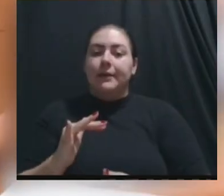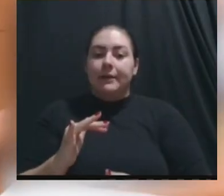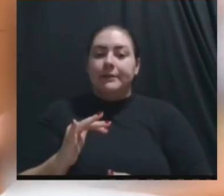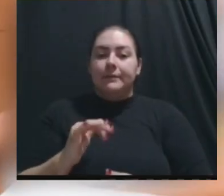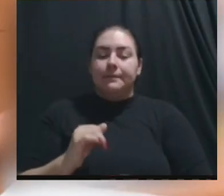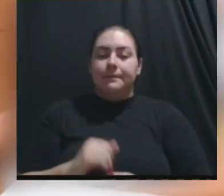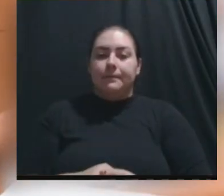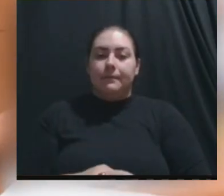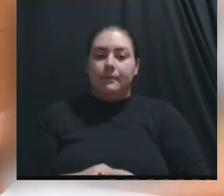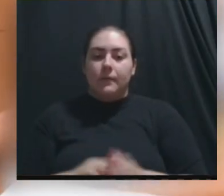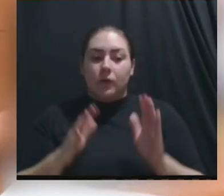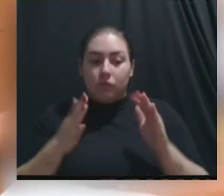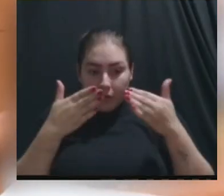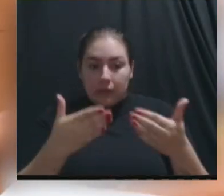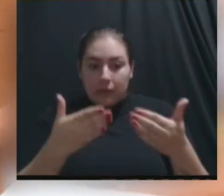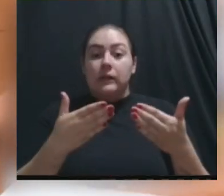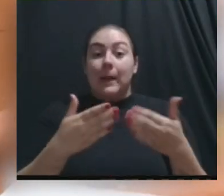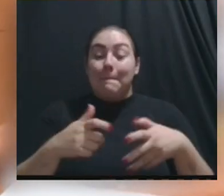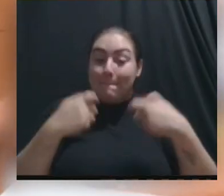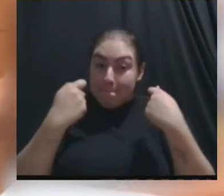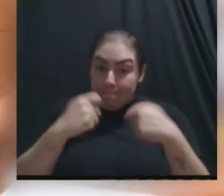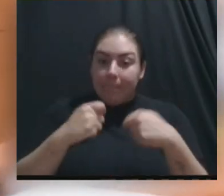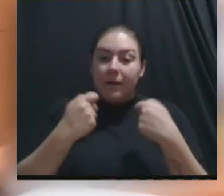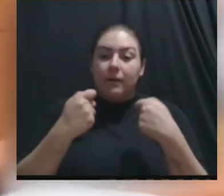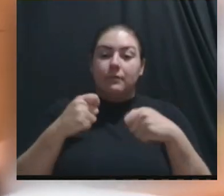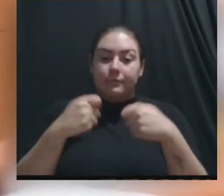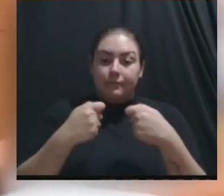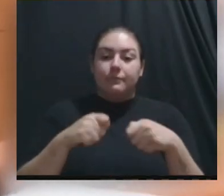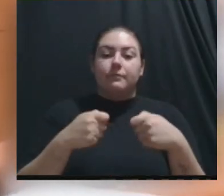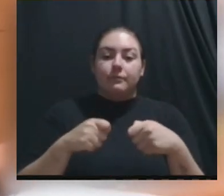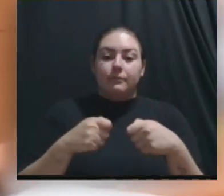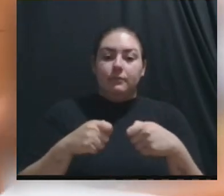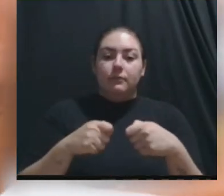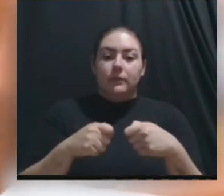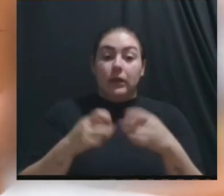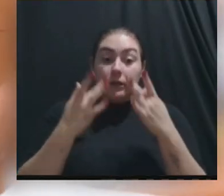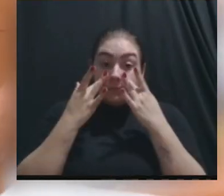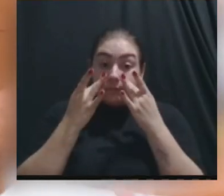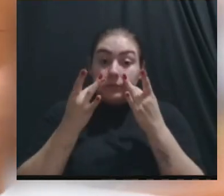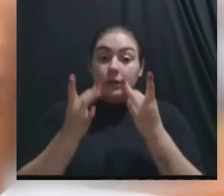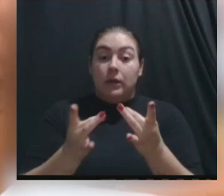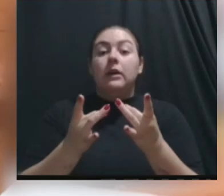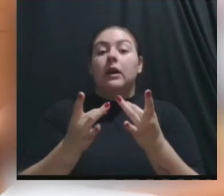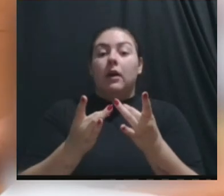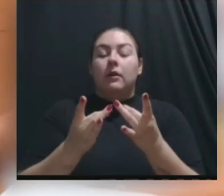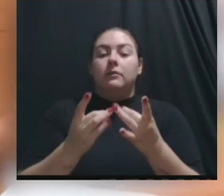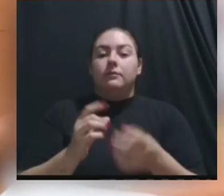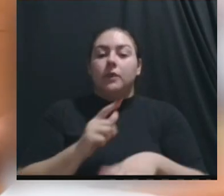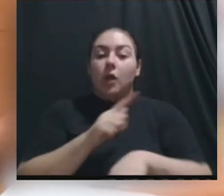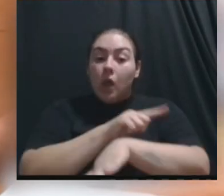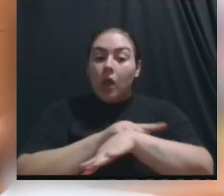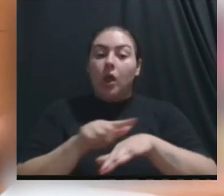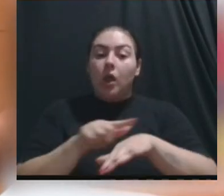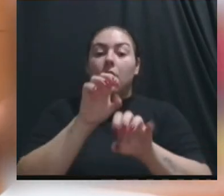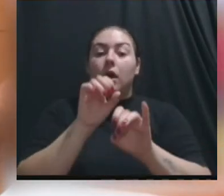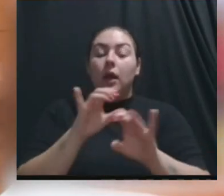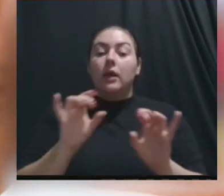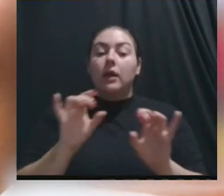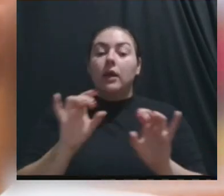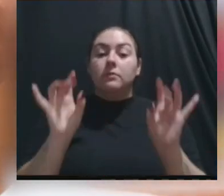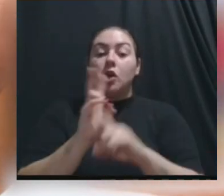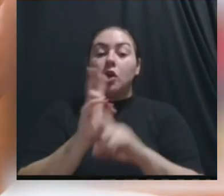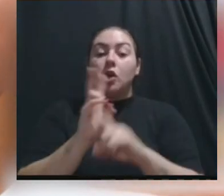que necessitam de atenção de educação especial, seja de cuidadores, seja de professores